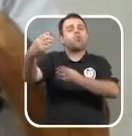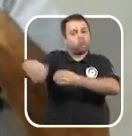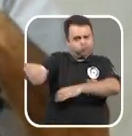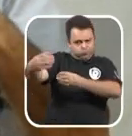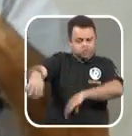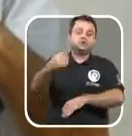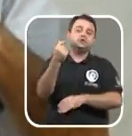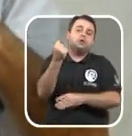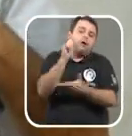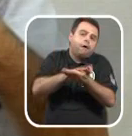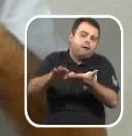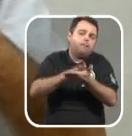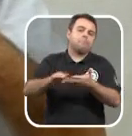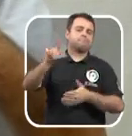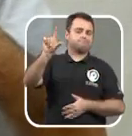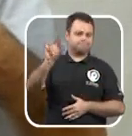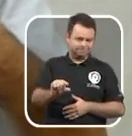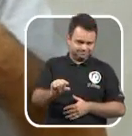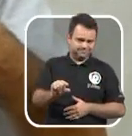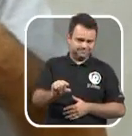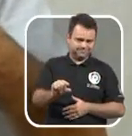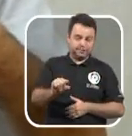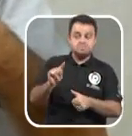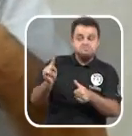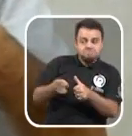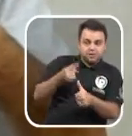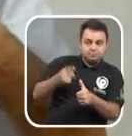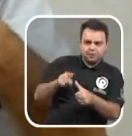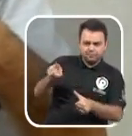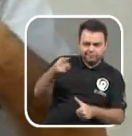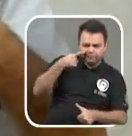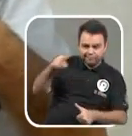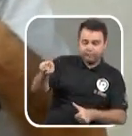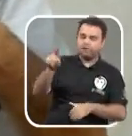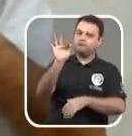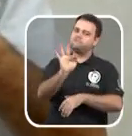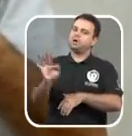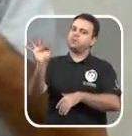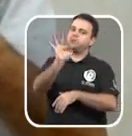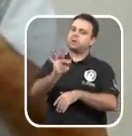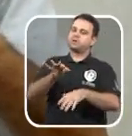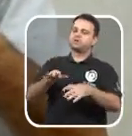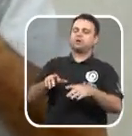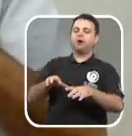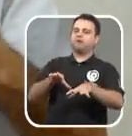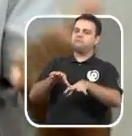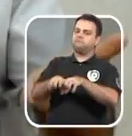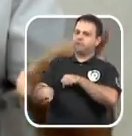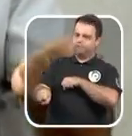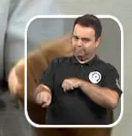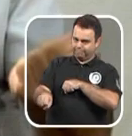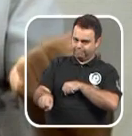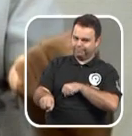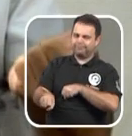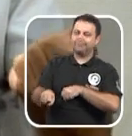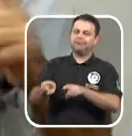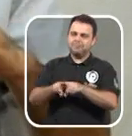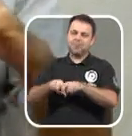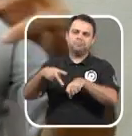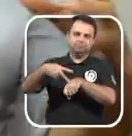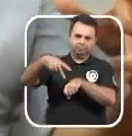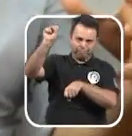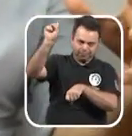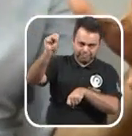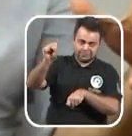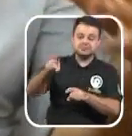trabalhador contratado, você vai exigir uma qualificação, uma capacitação muito melhor dele e ele vai contribuir com a Rio Preto Prev. Nós temos